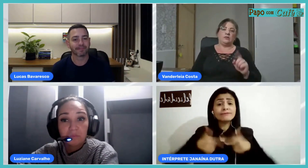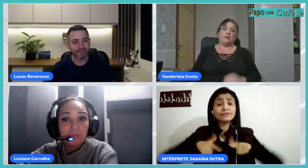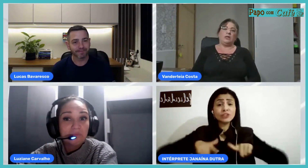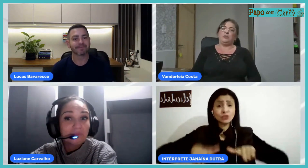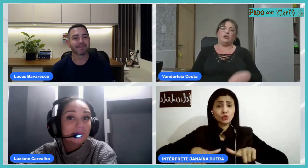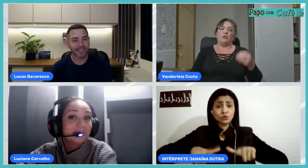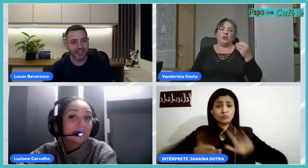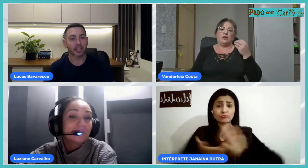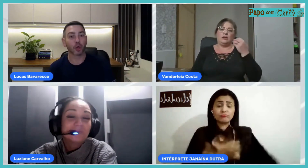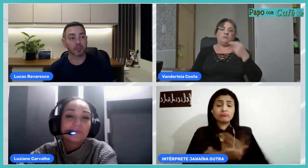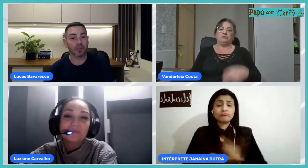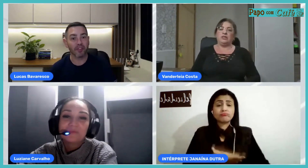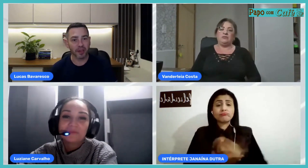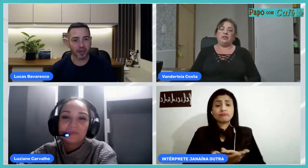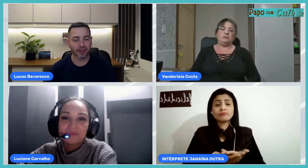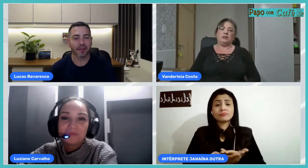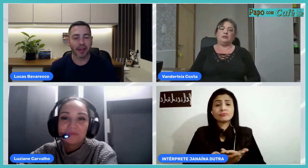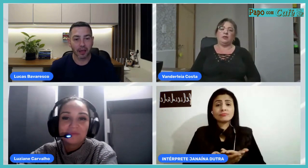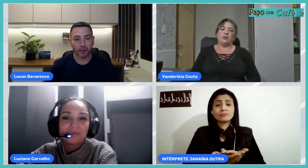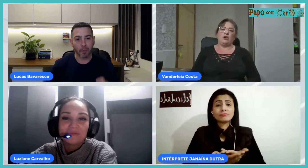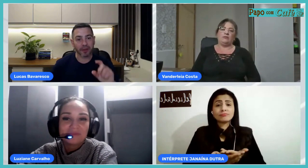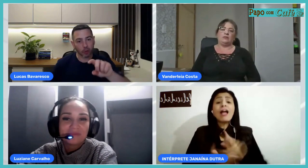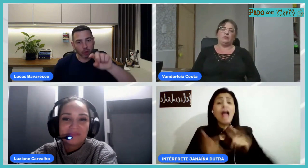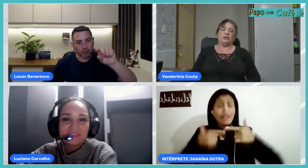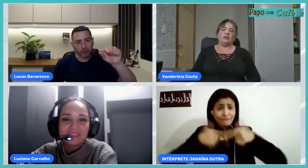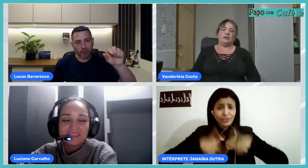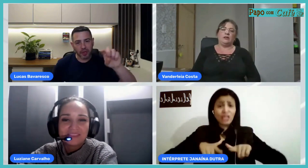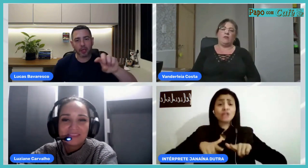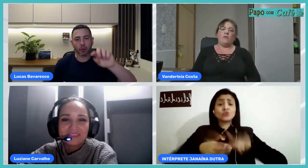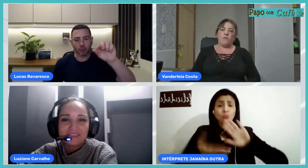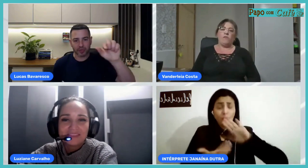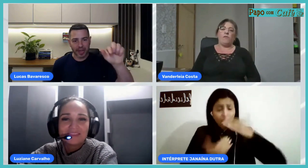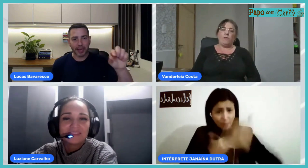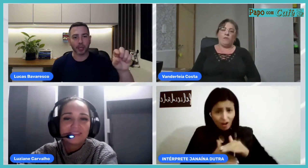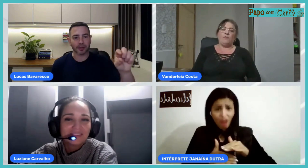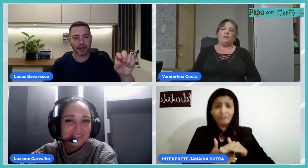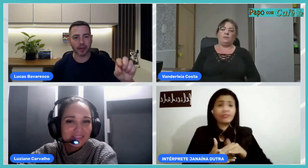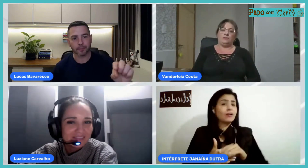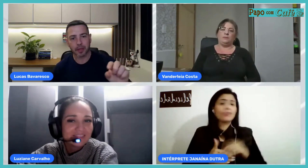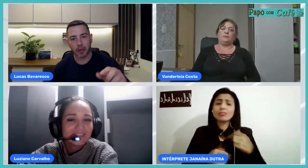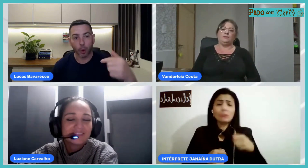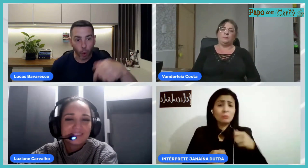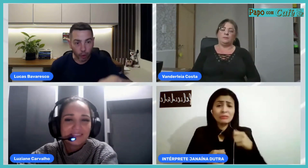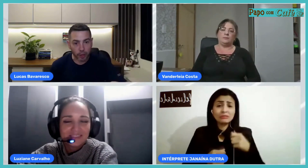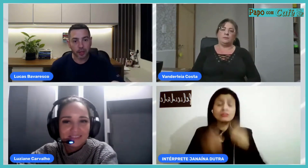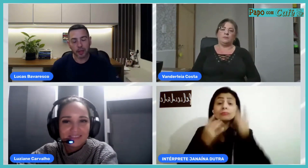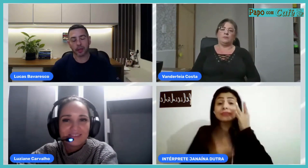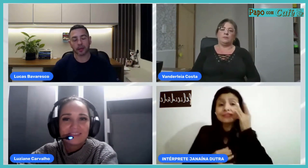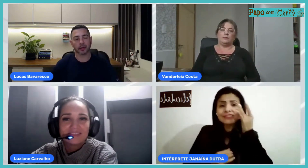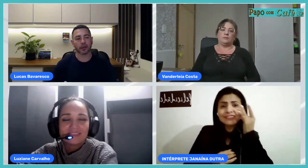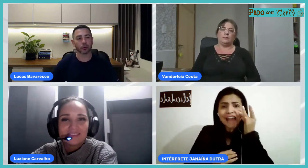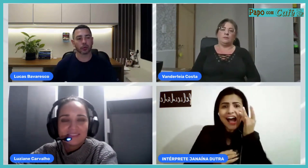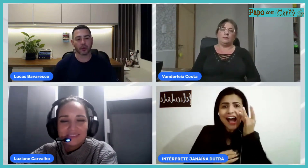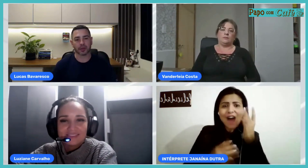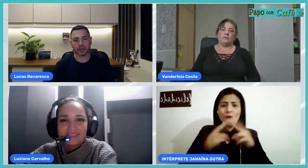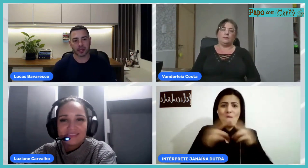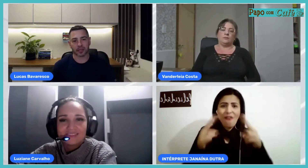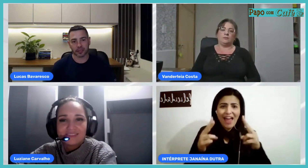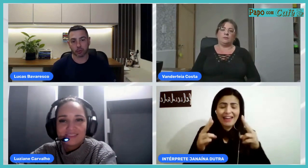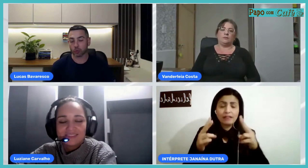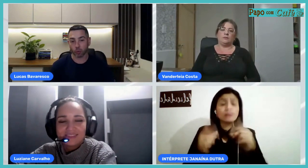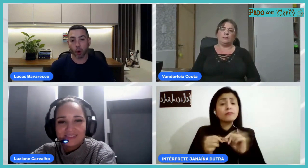show! Isso eu não sabia, porque eu nunca 2020. vi uma prova. Começou em 2020, alguns testes, né? Hoje, eu não